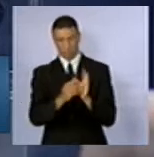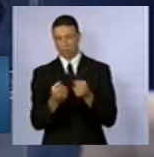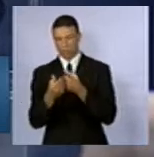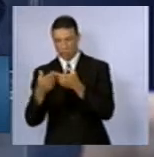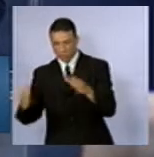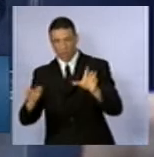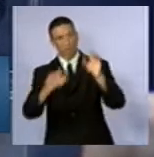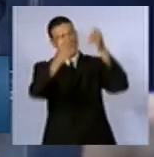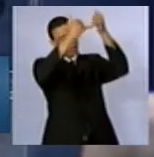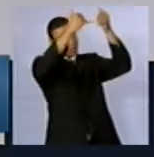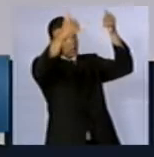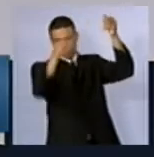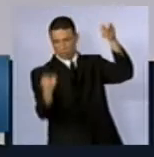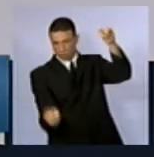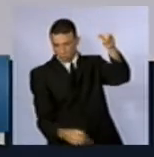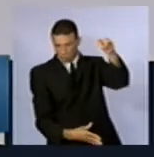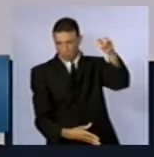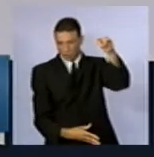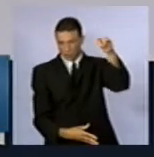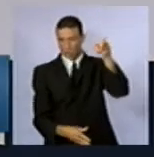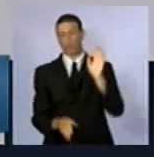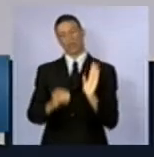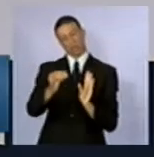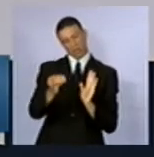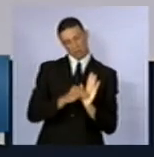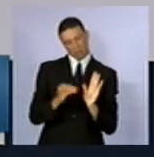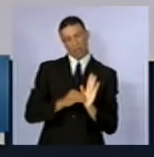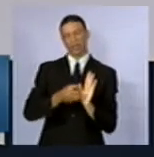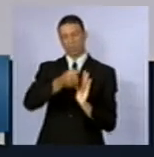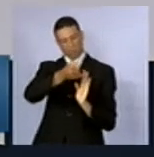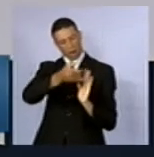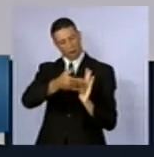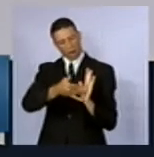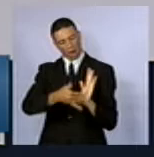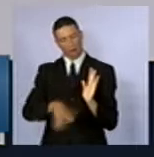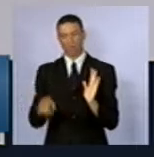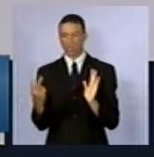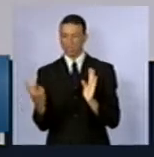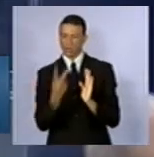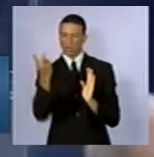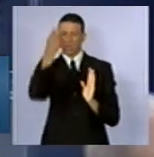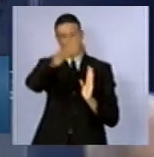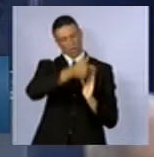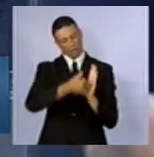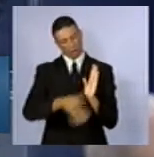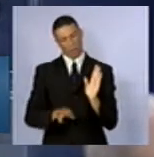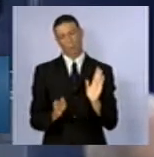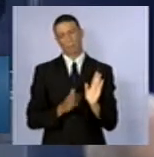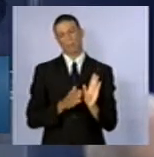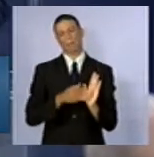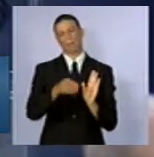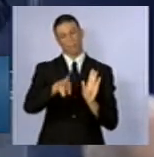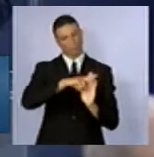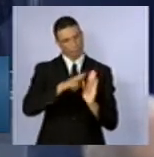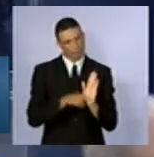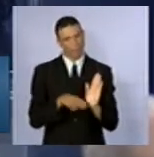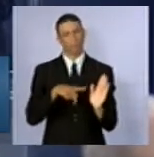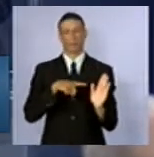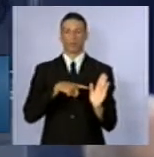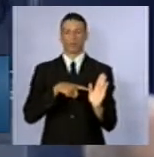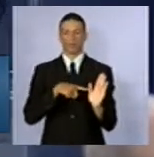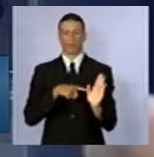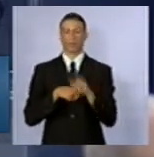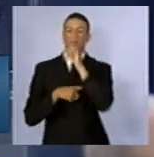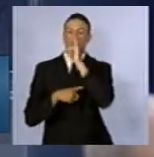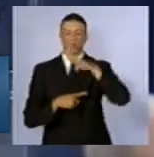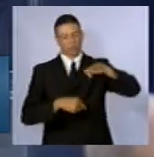nova ele vem com todo esse arcabouço de Norma de valores naturalmente a questão de você falar de